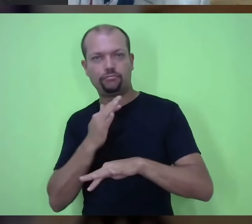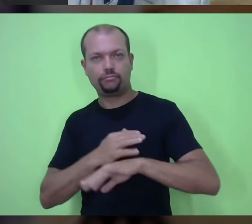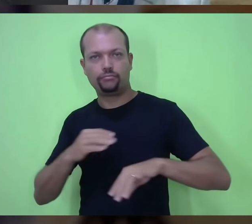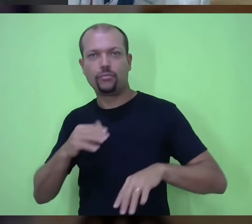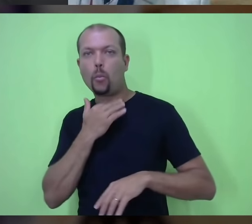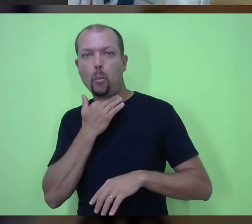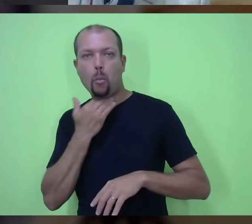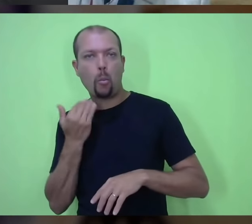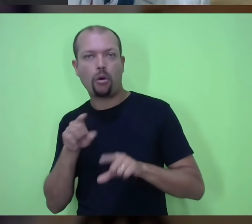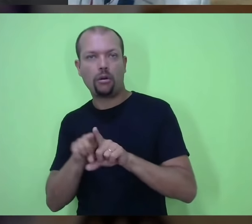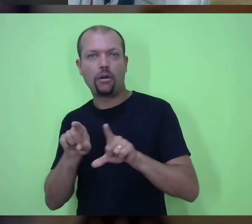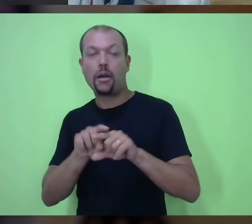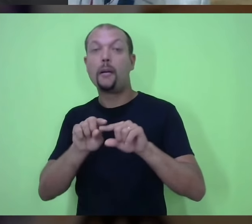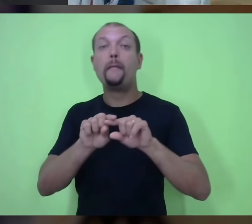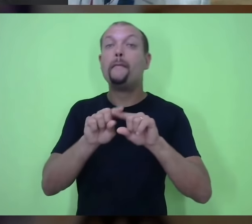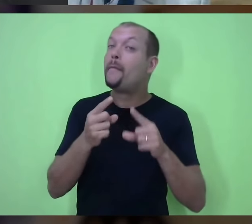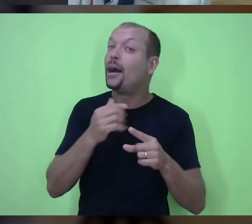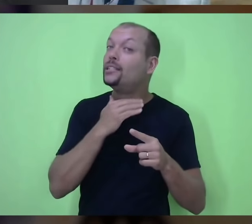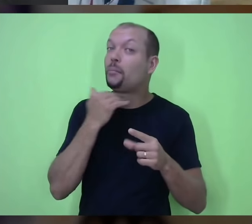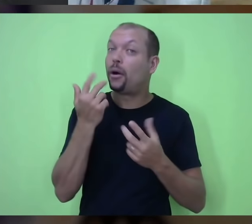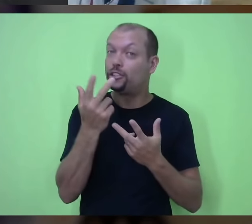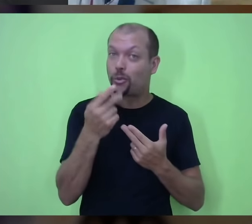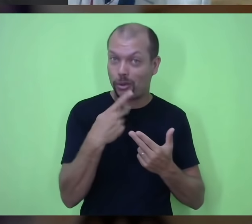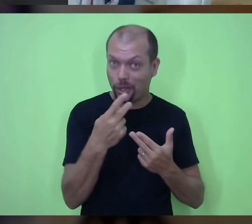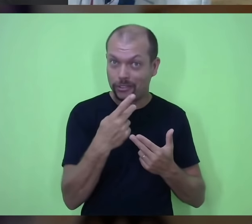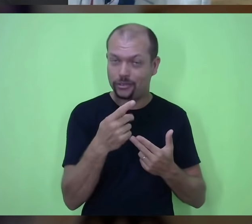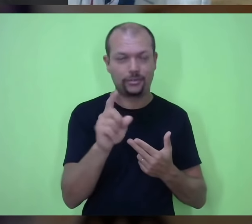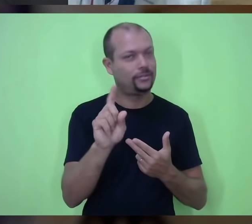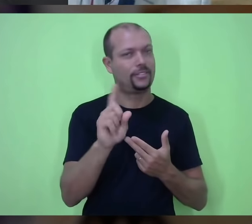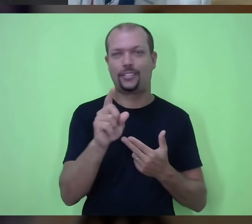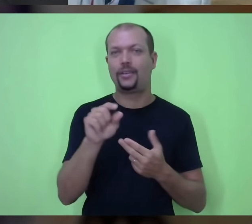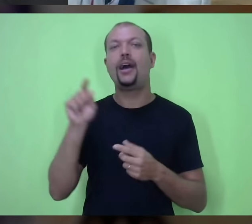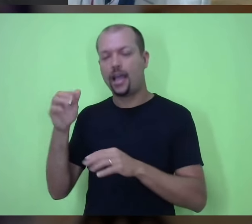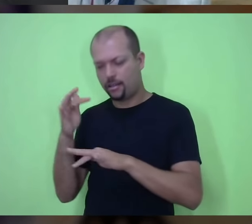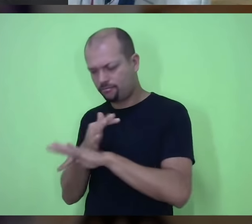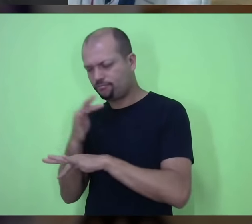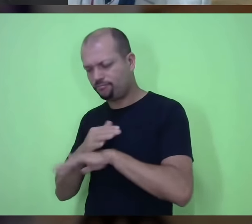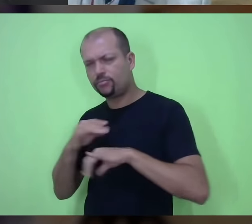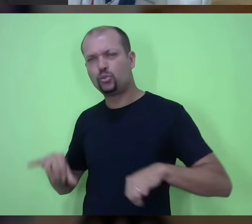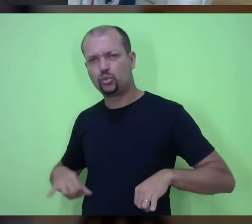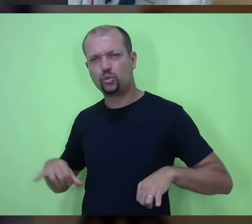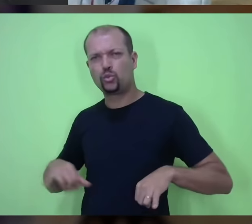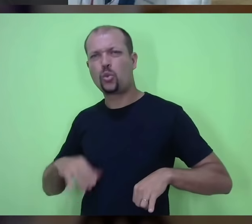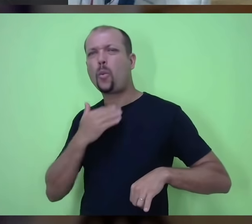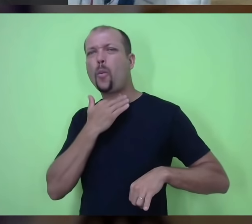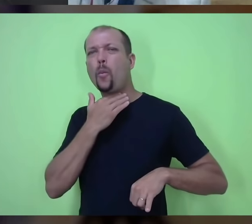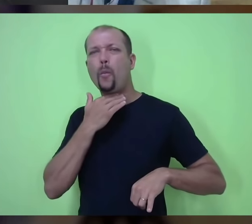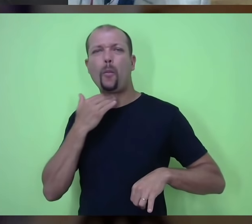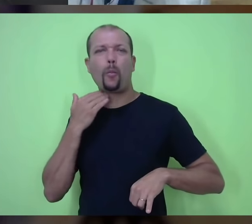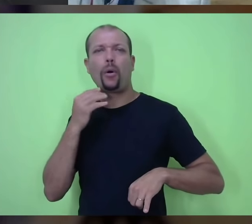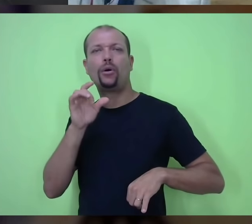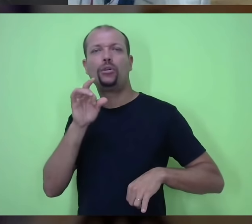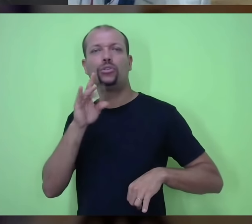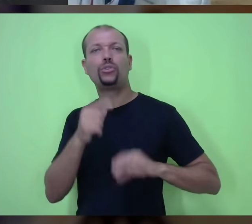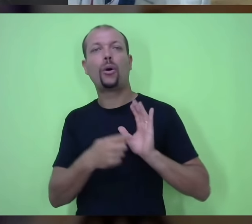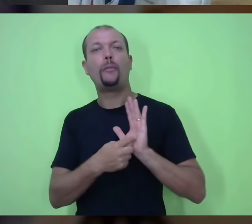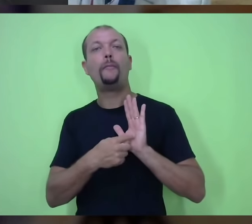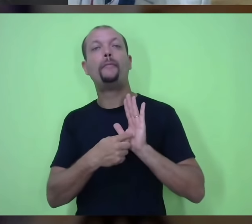mas a morte dele não é a nossa morte. Na verdade, a morte que ele sofre é uma morte que é para